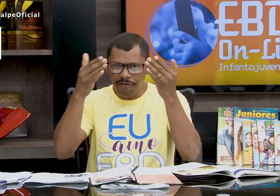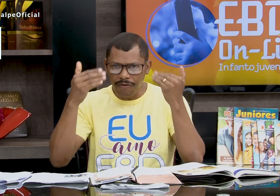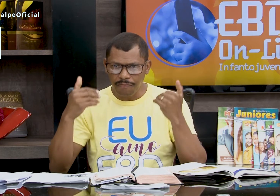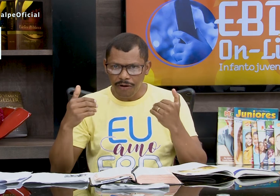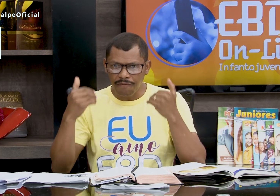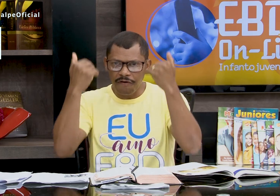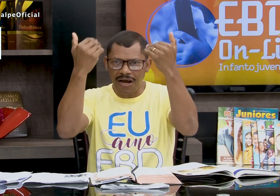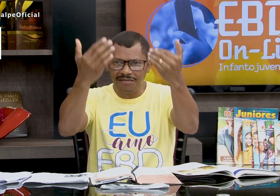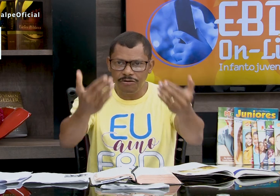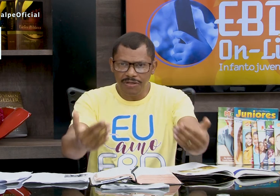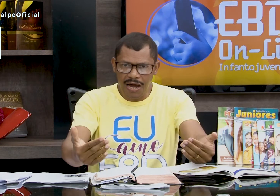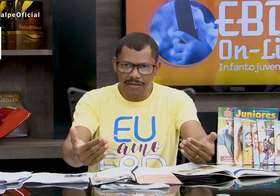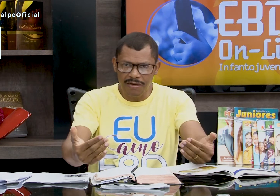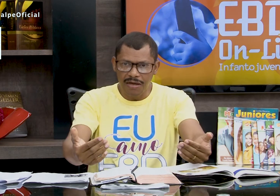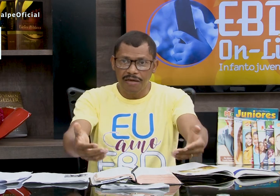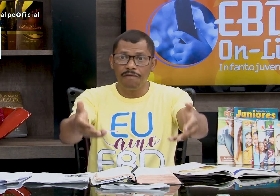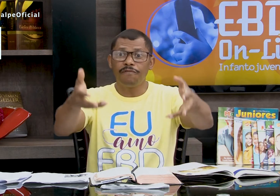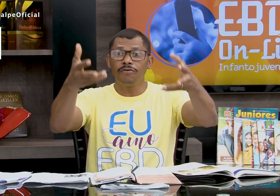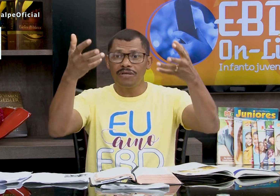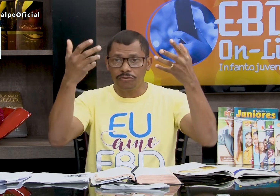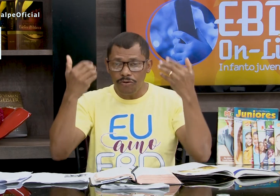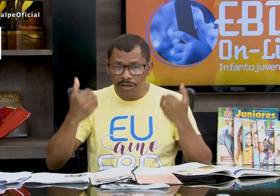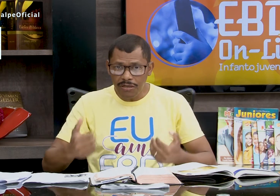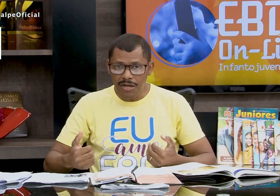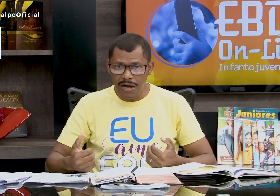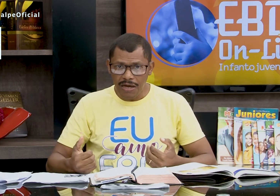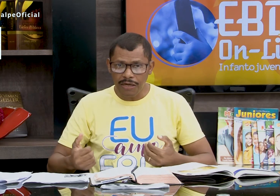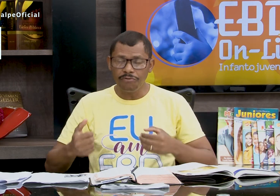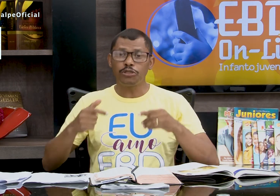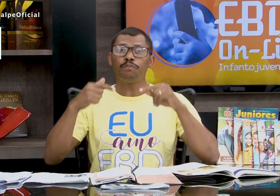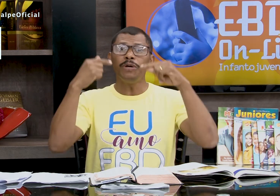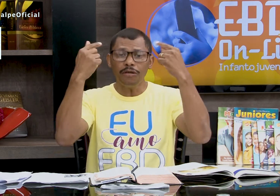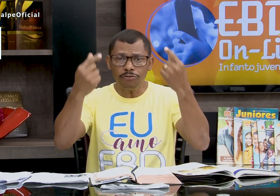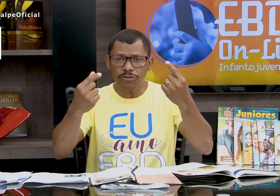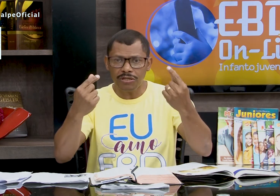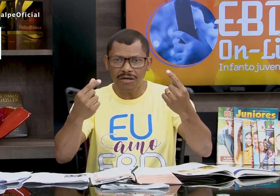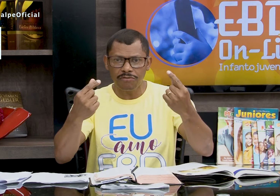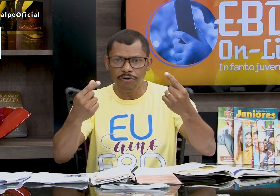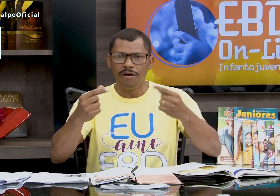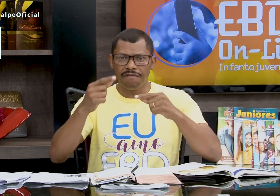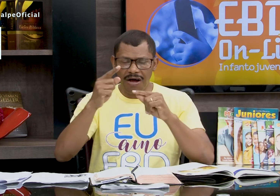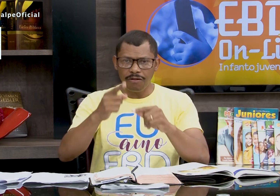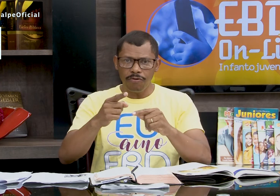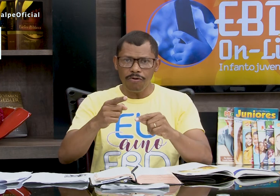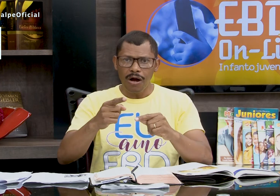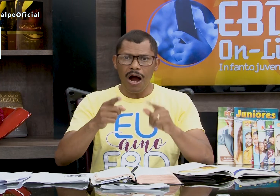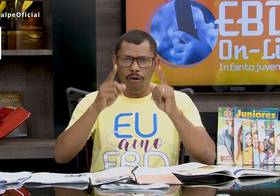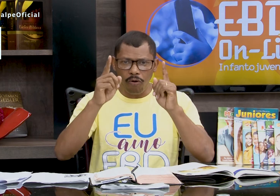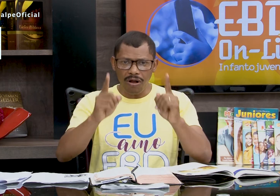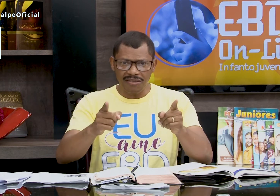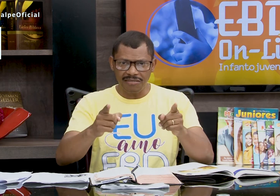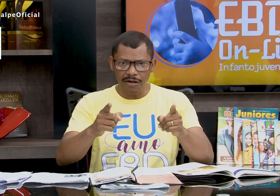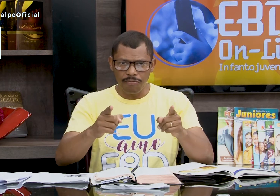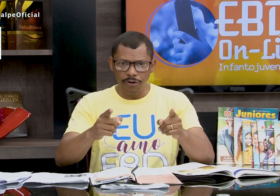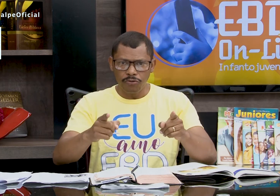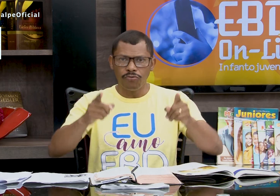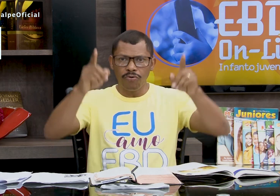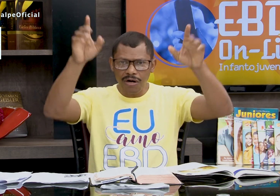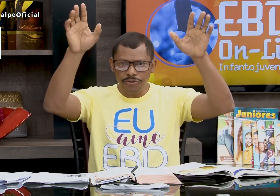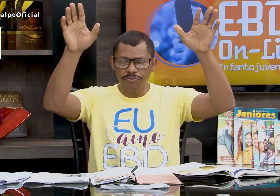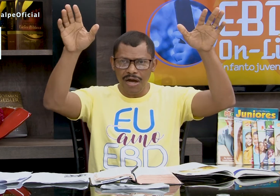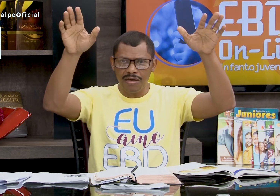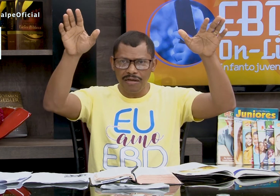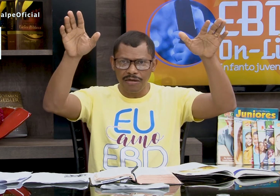que foram vocacionados que foram escolhida que o Espírito Santo falou ao coração